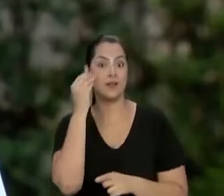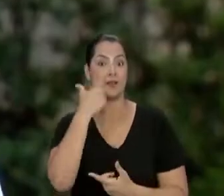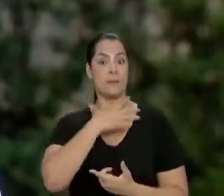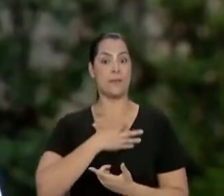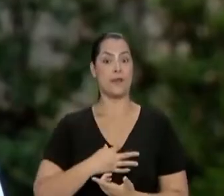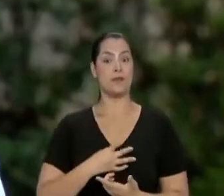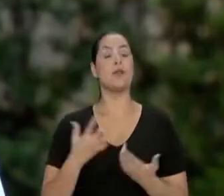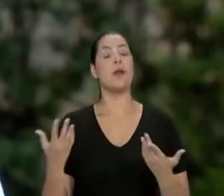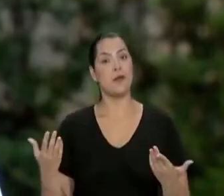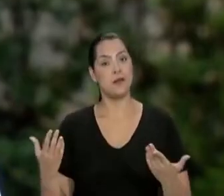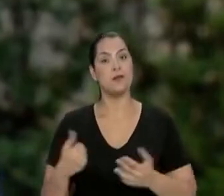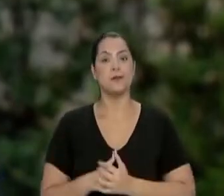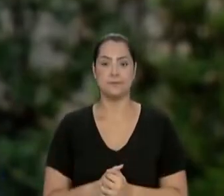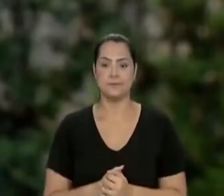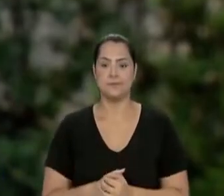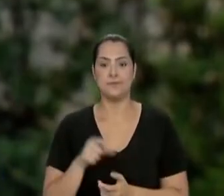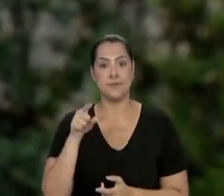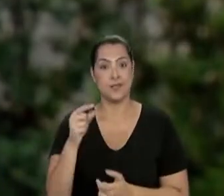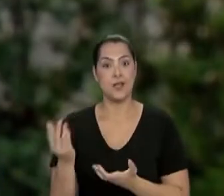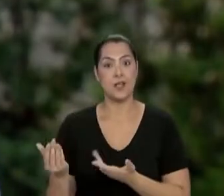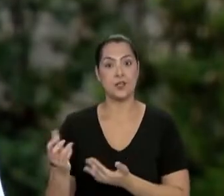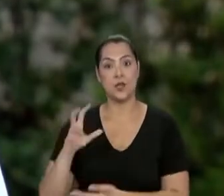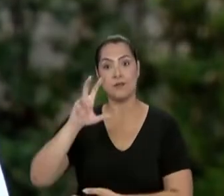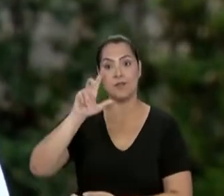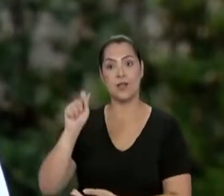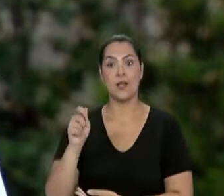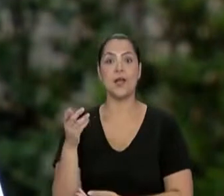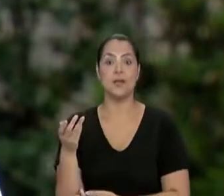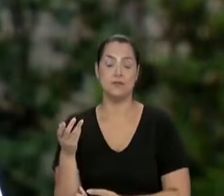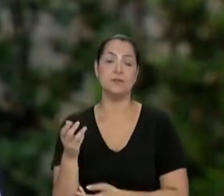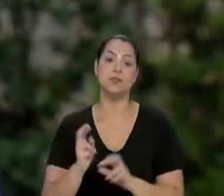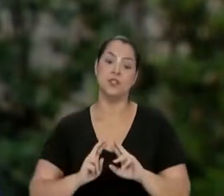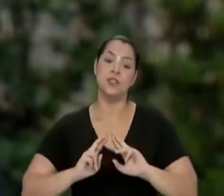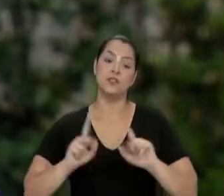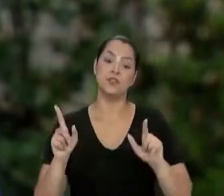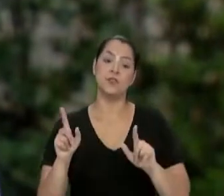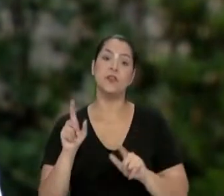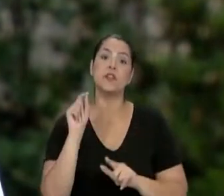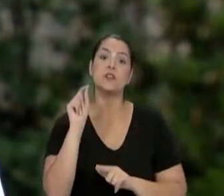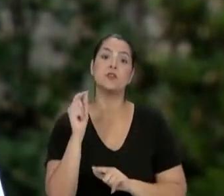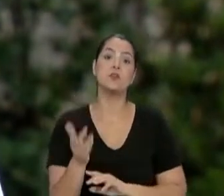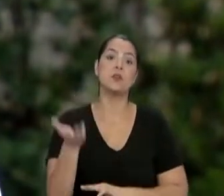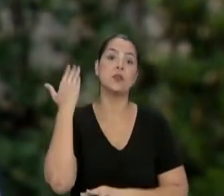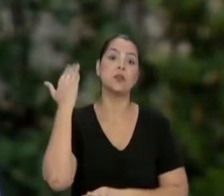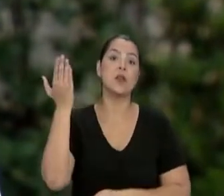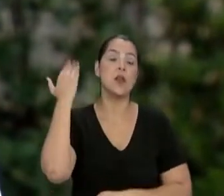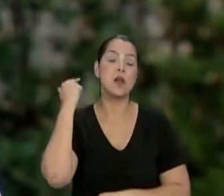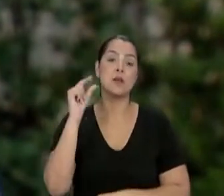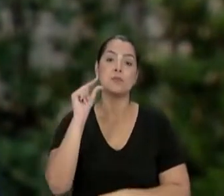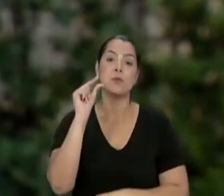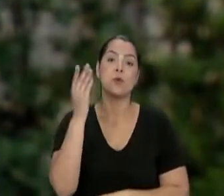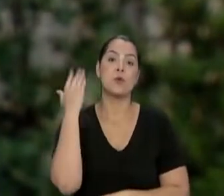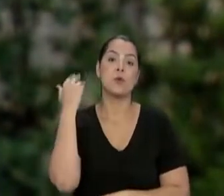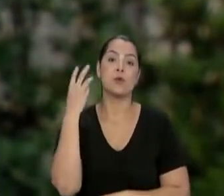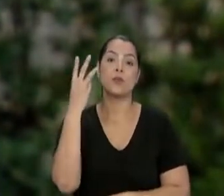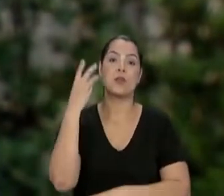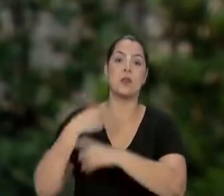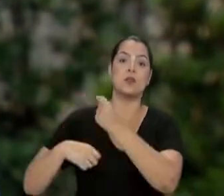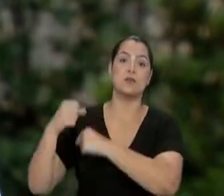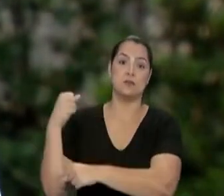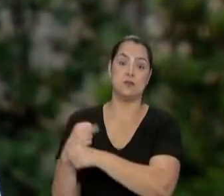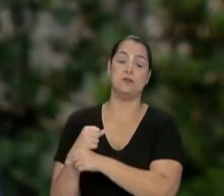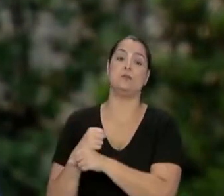A realidade atual da jovem africana é bem diferente daquela que era observada há pouco mais de